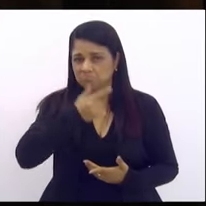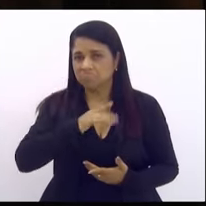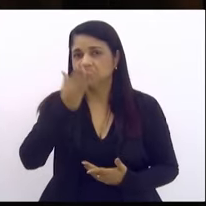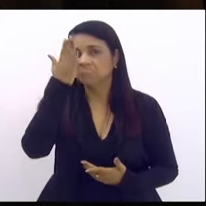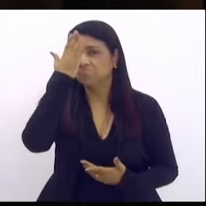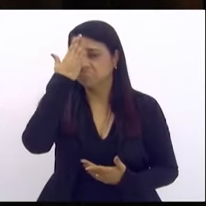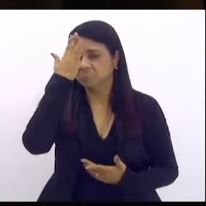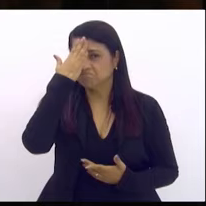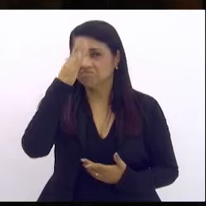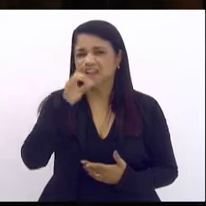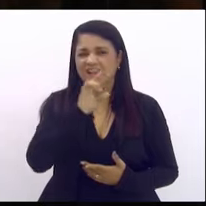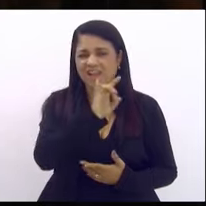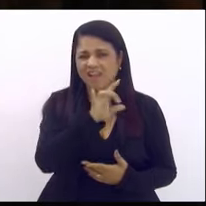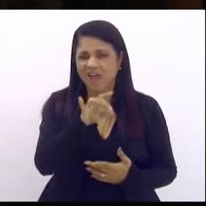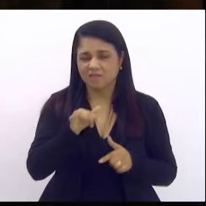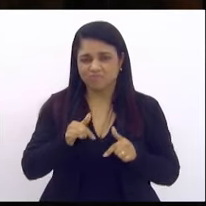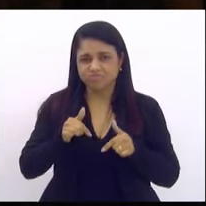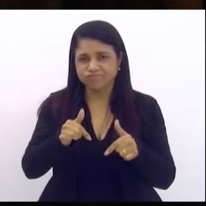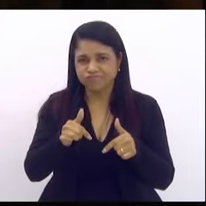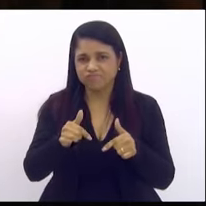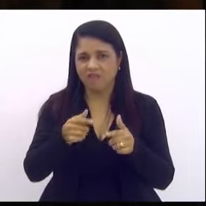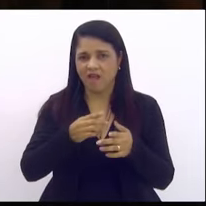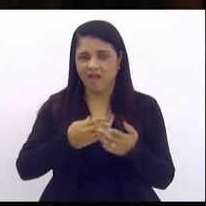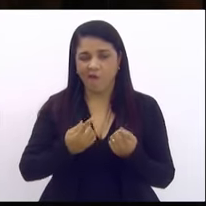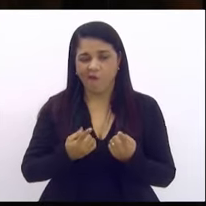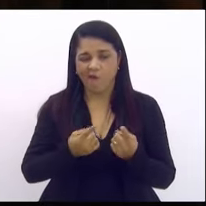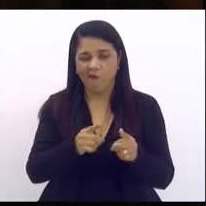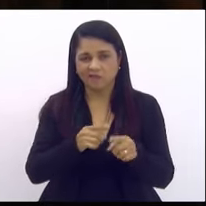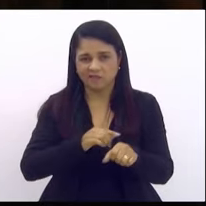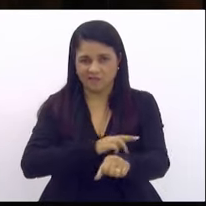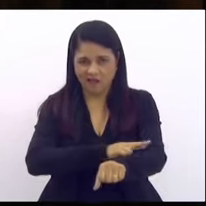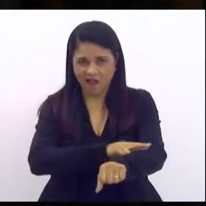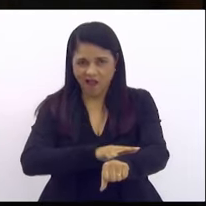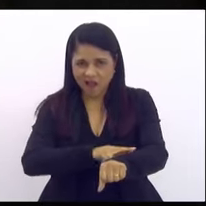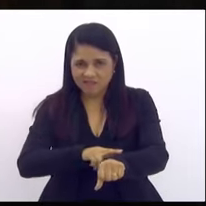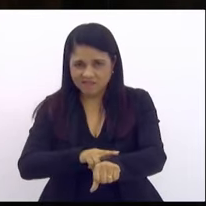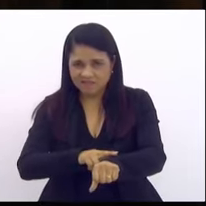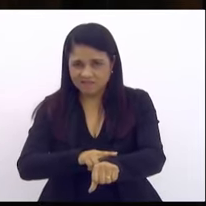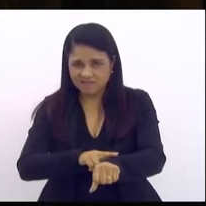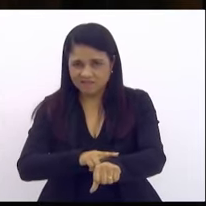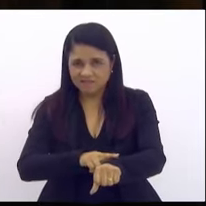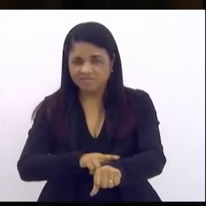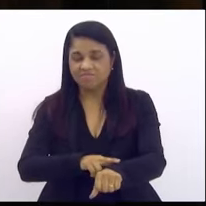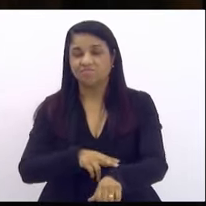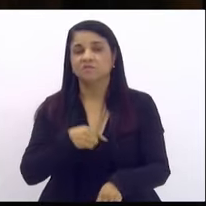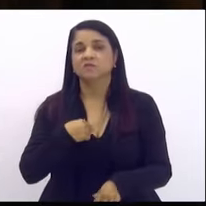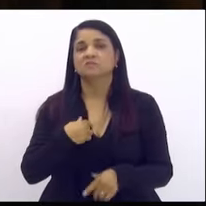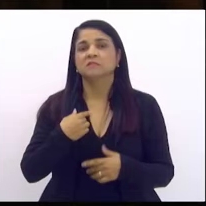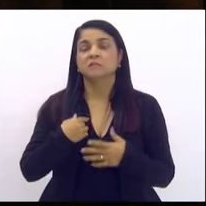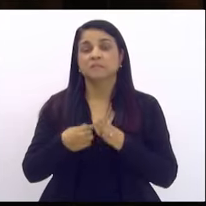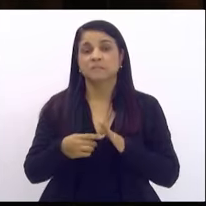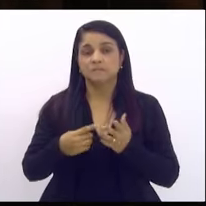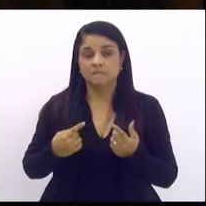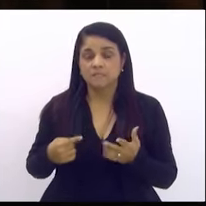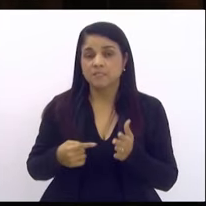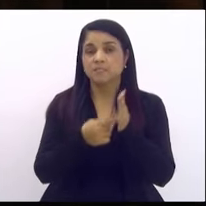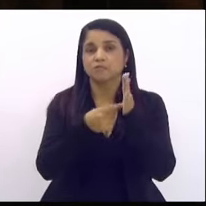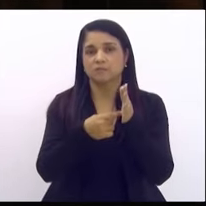ser denunciado prontamente e eu explico por eu apresentei